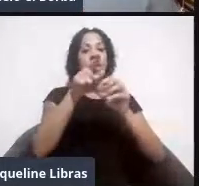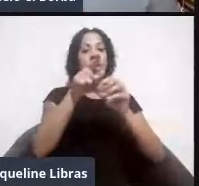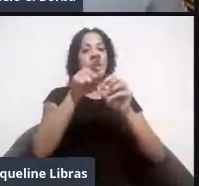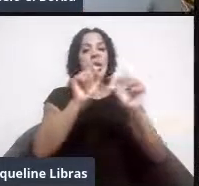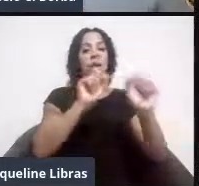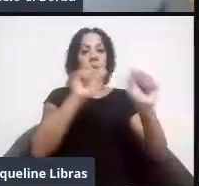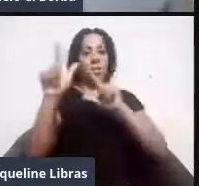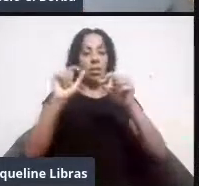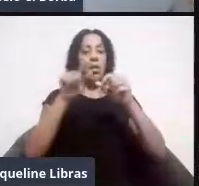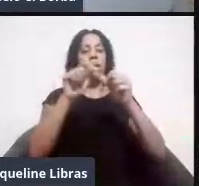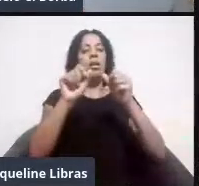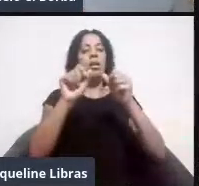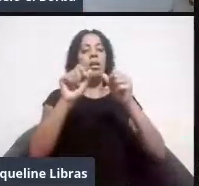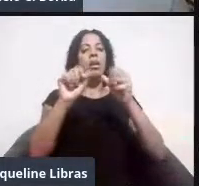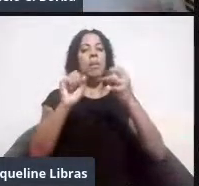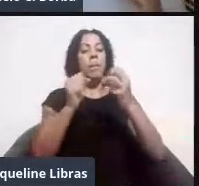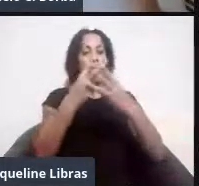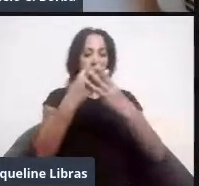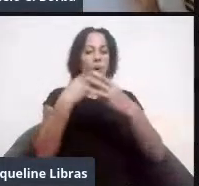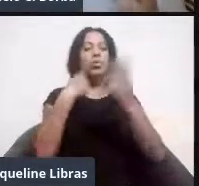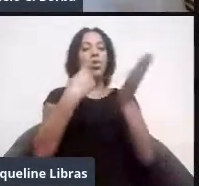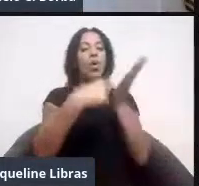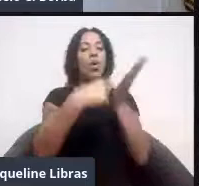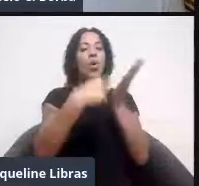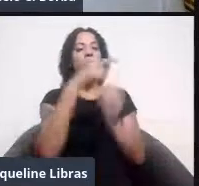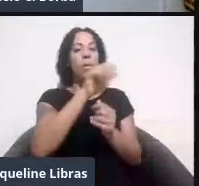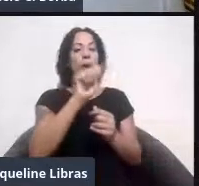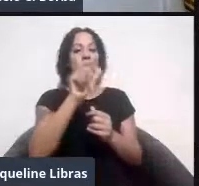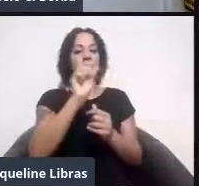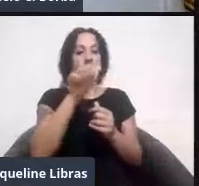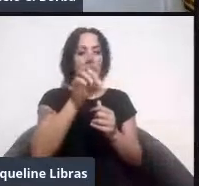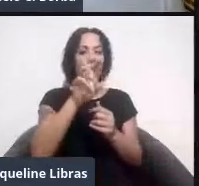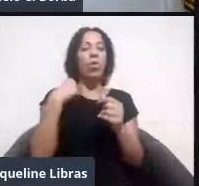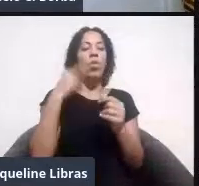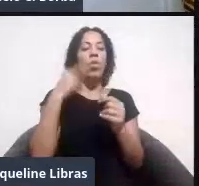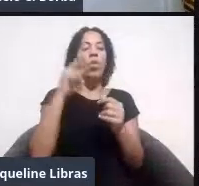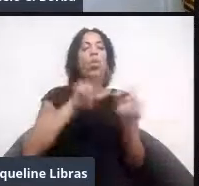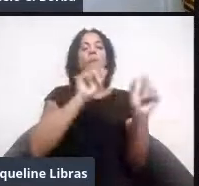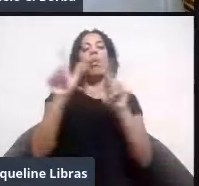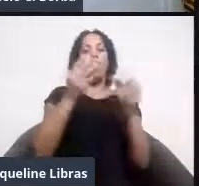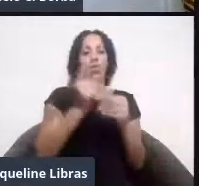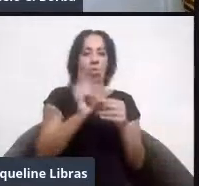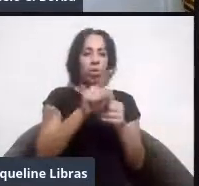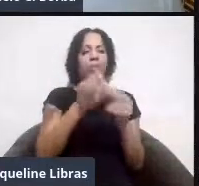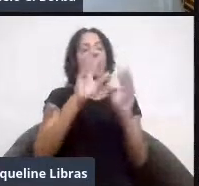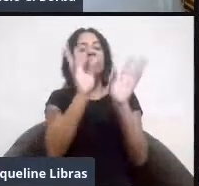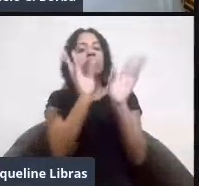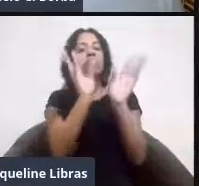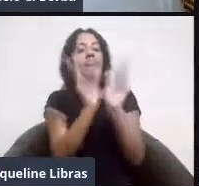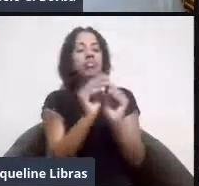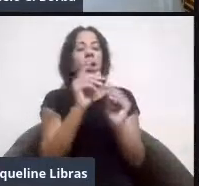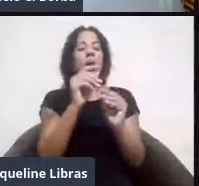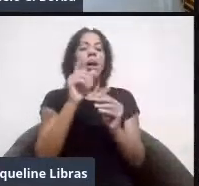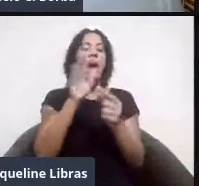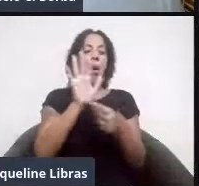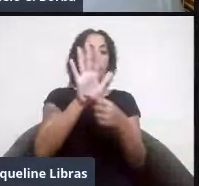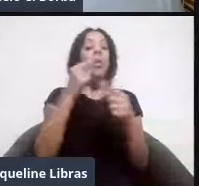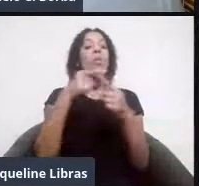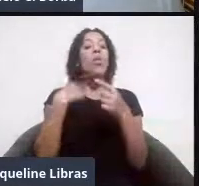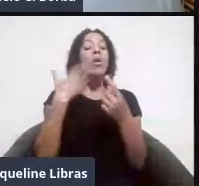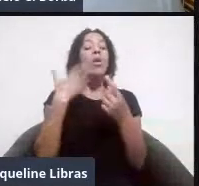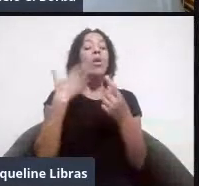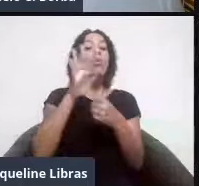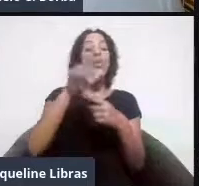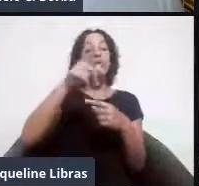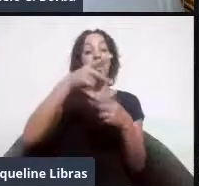Alessandro que nós vamos usar muito pouco, eu só vou usar nessa primeira apresentação, e é basicamente para a gente apresentar para vocês